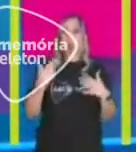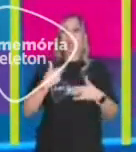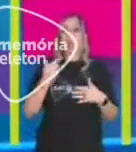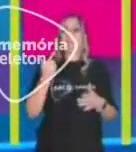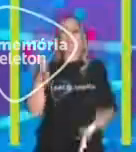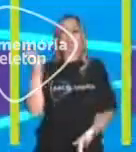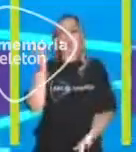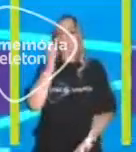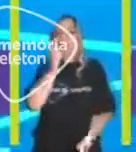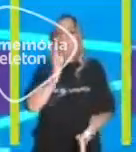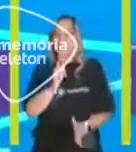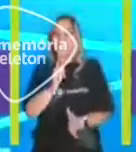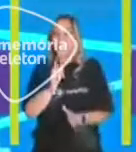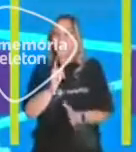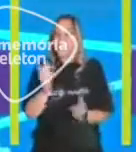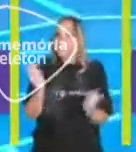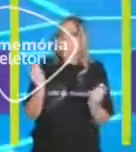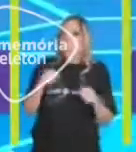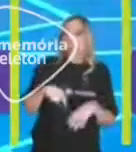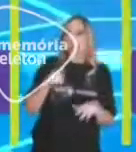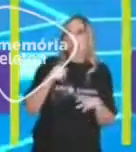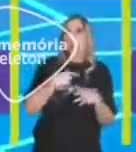meu coração